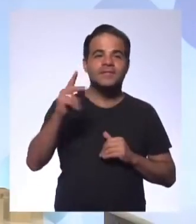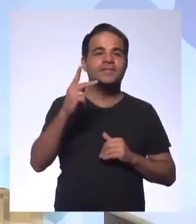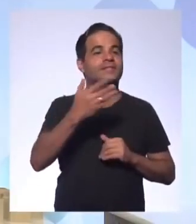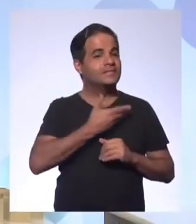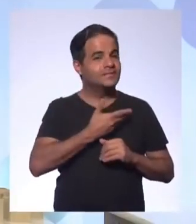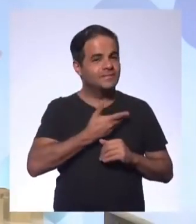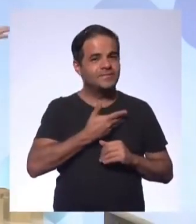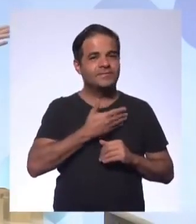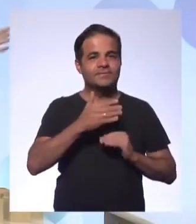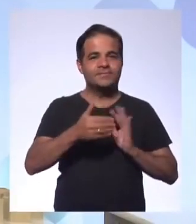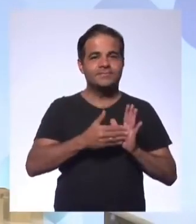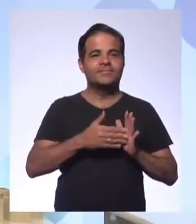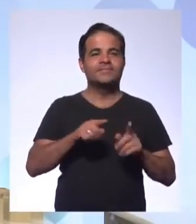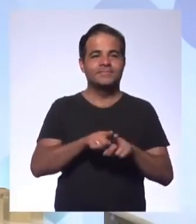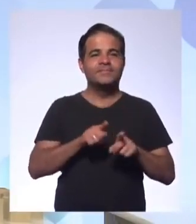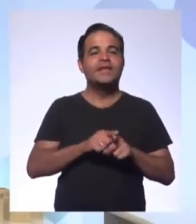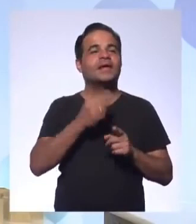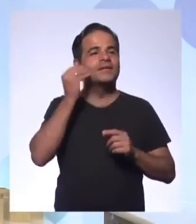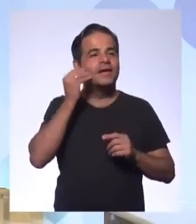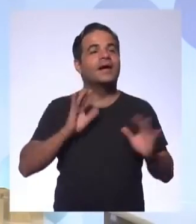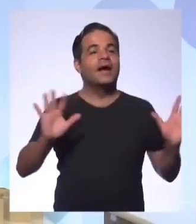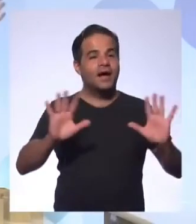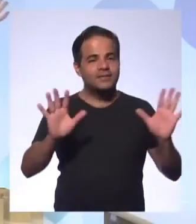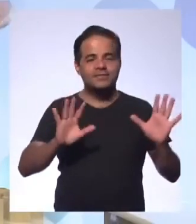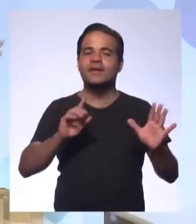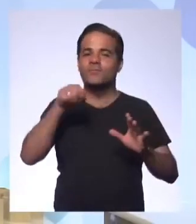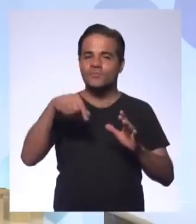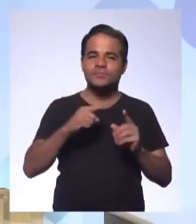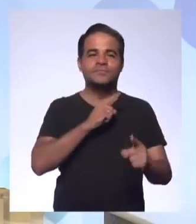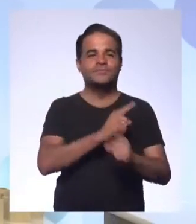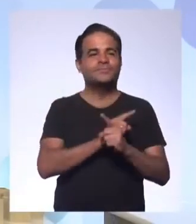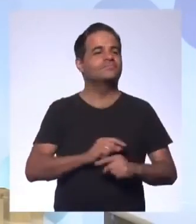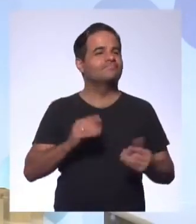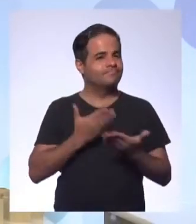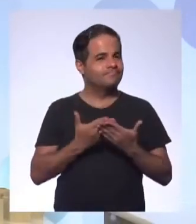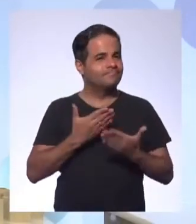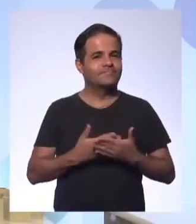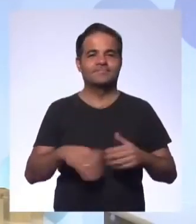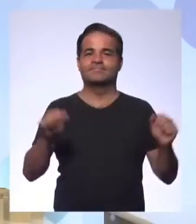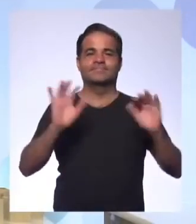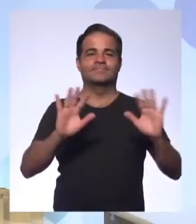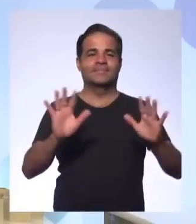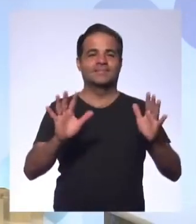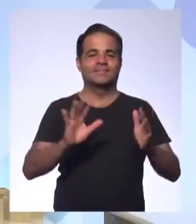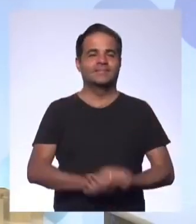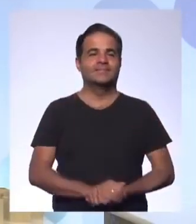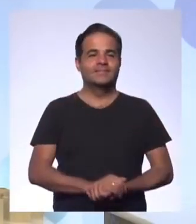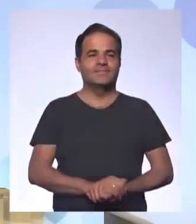amigos. Beijo também. Tchau, tchau, pessoal. Até a próxima aula. Tchau.